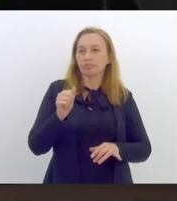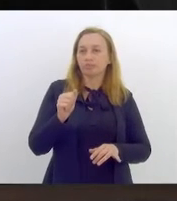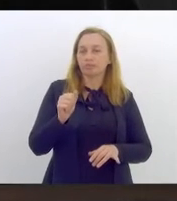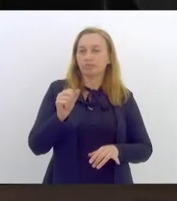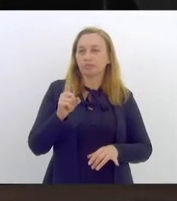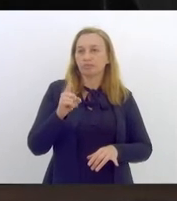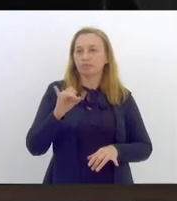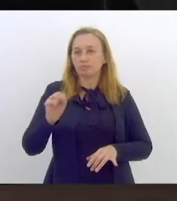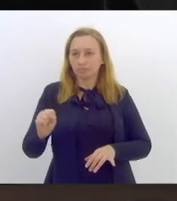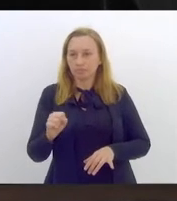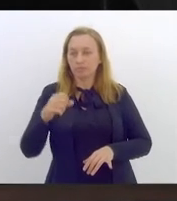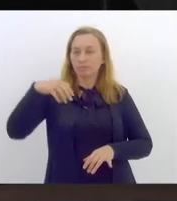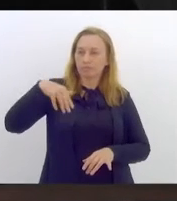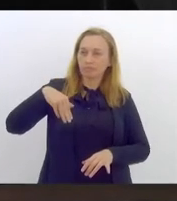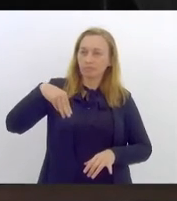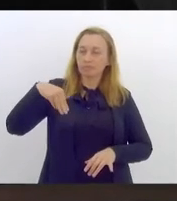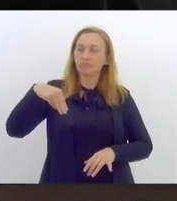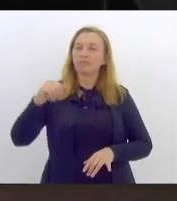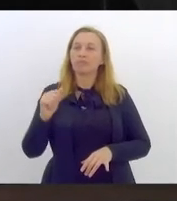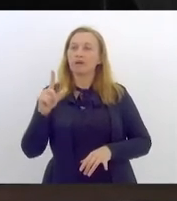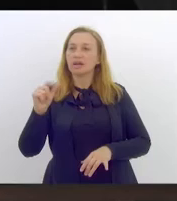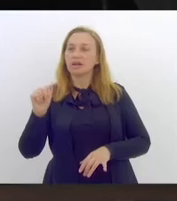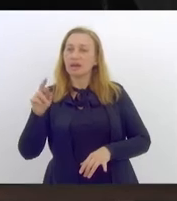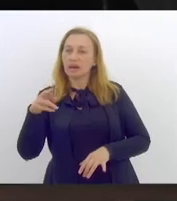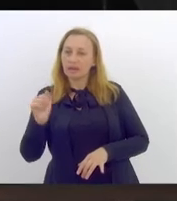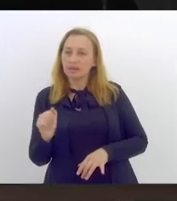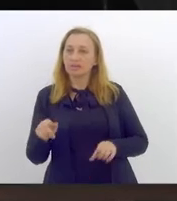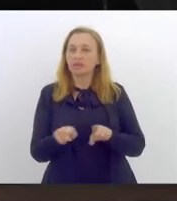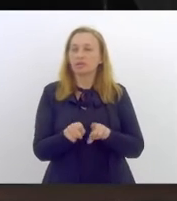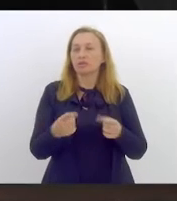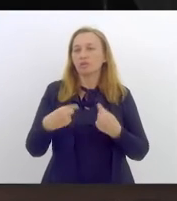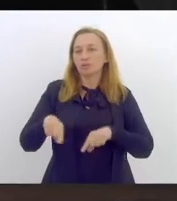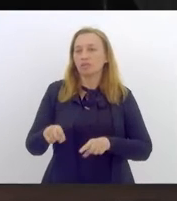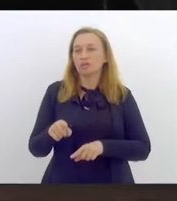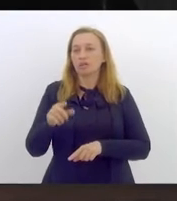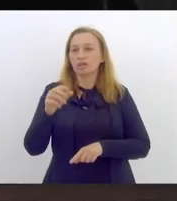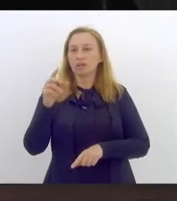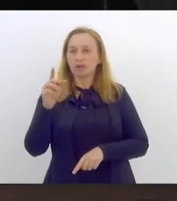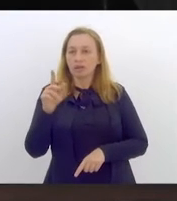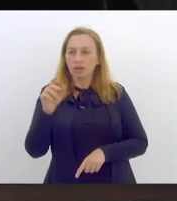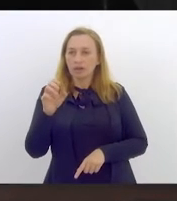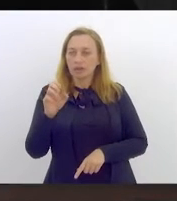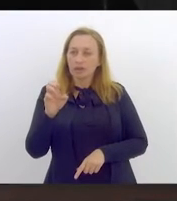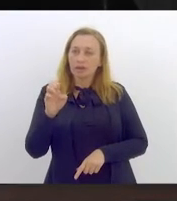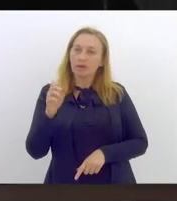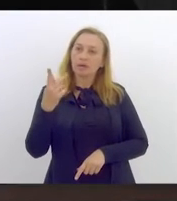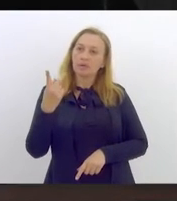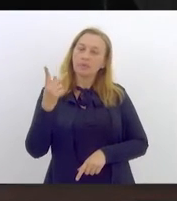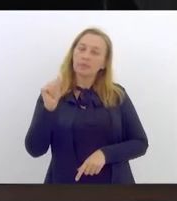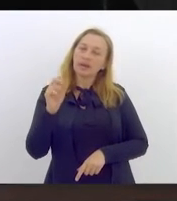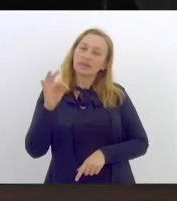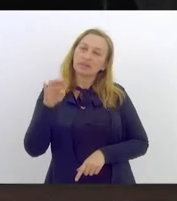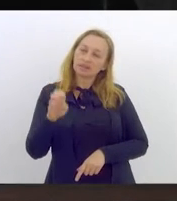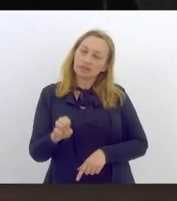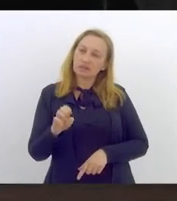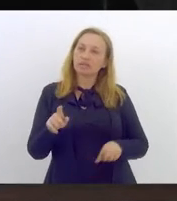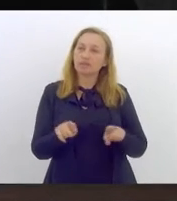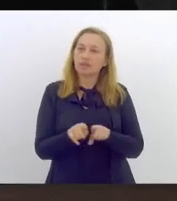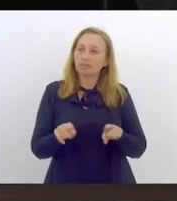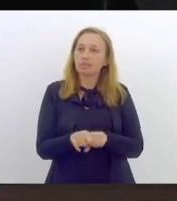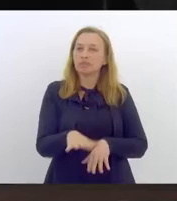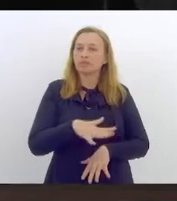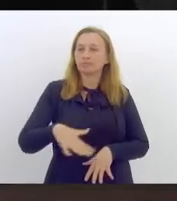malária, fazer o combate à hepatite e às doenças transmissíveis pela água. Também na área